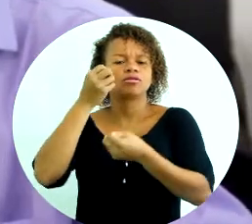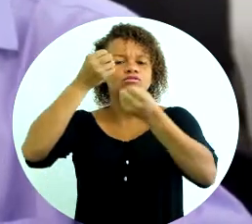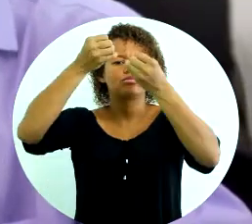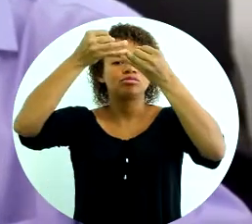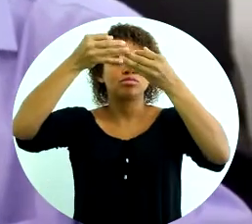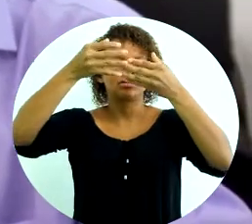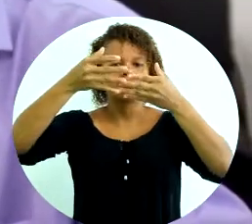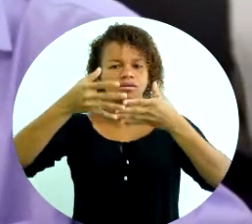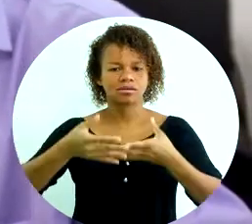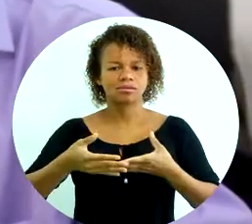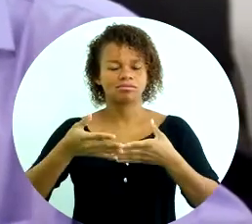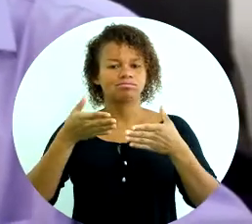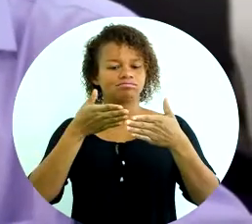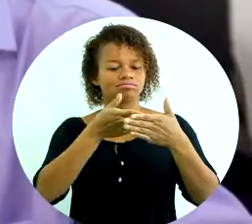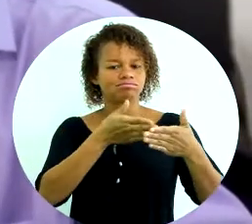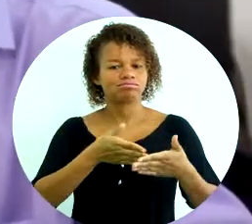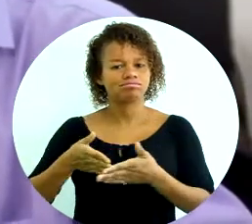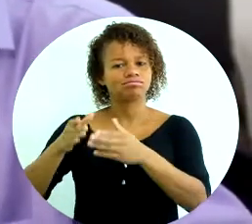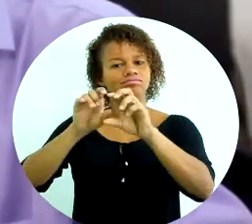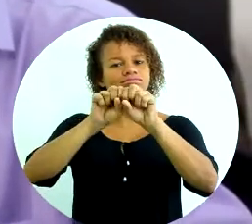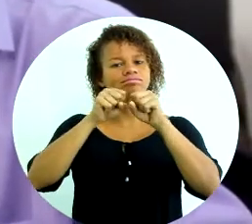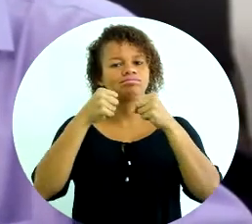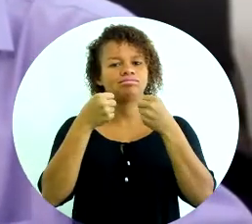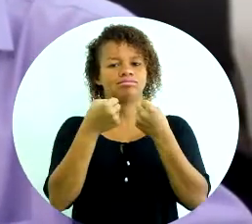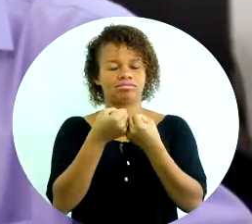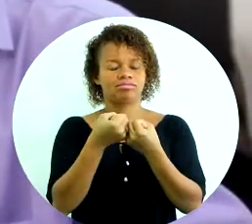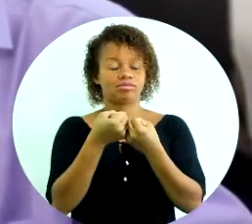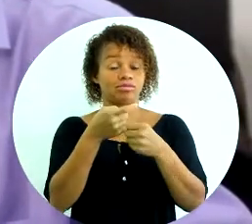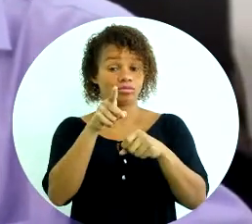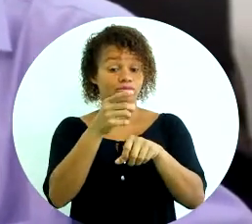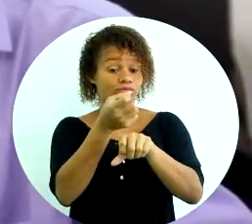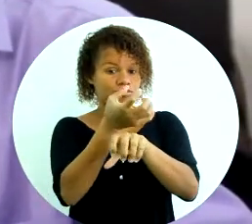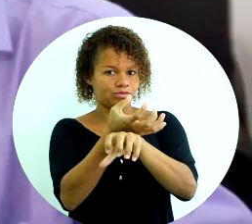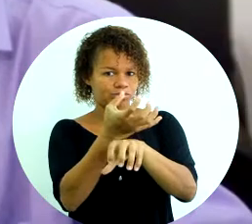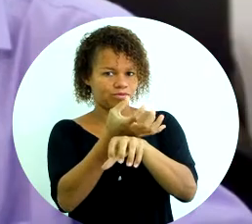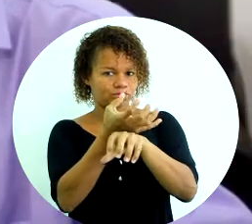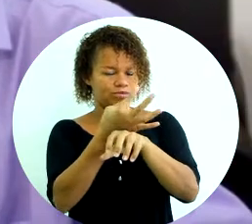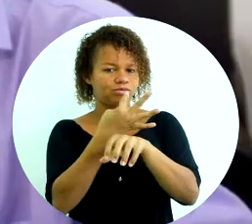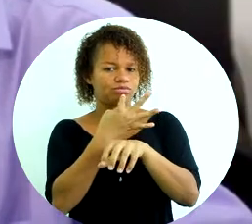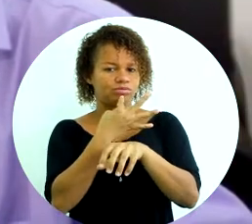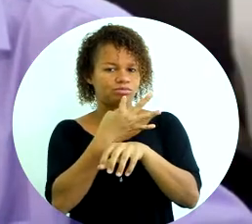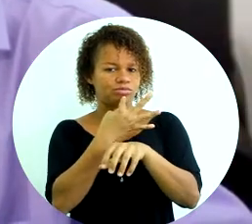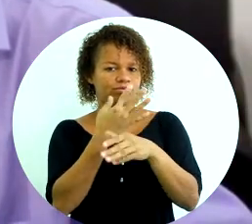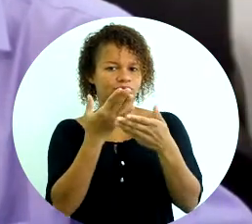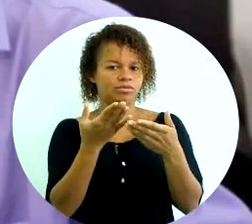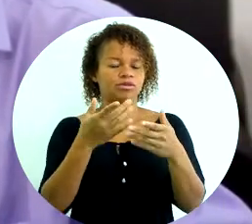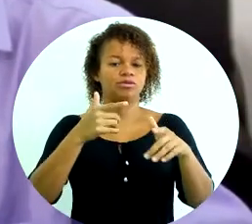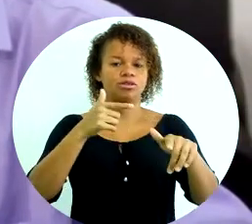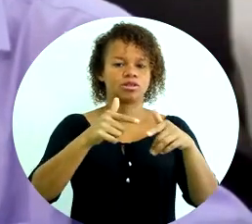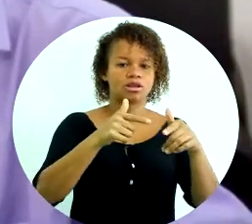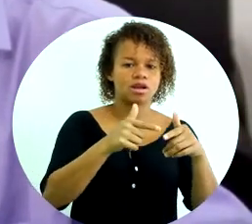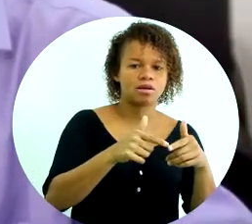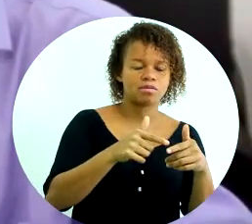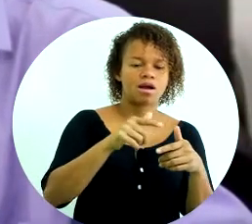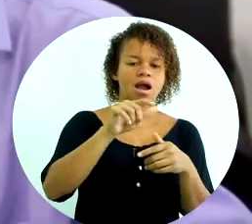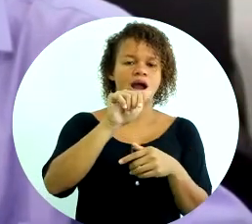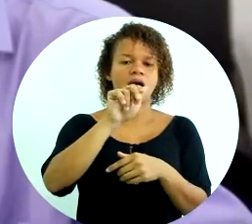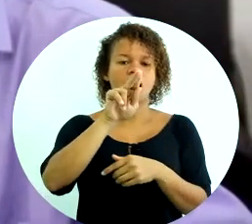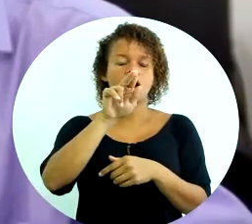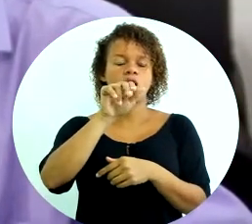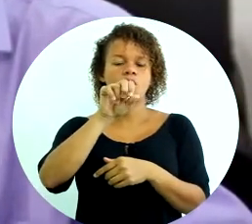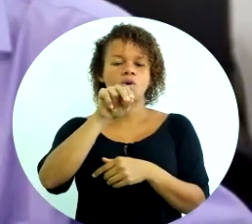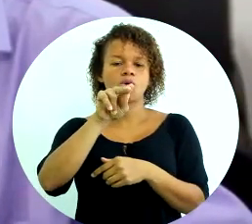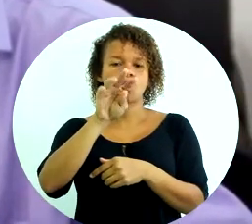tentar explicar e intervir nessa sociedade. Essa disciplina fica conhecida através dos trabalhos